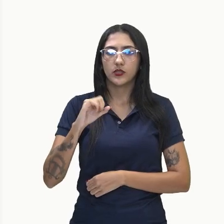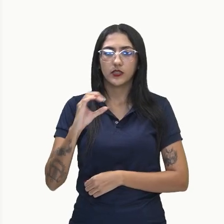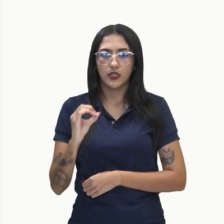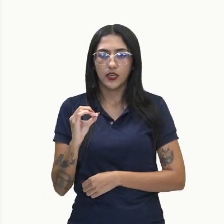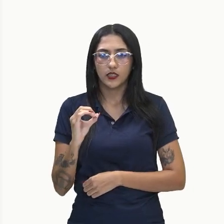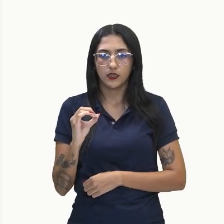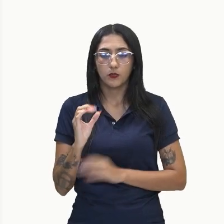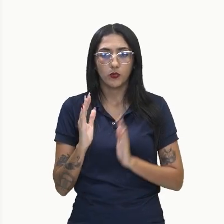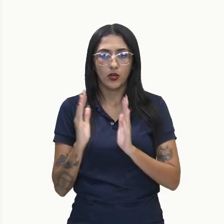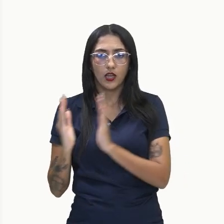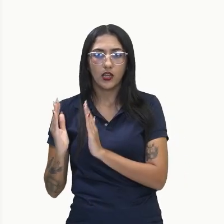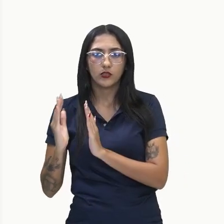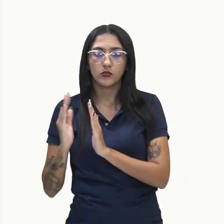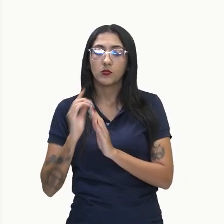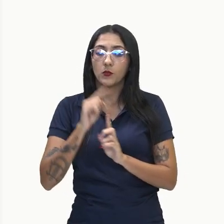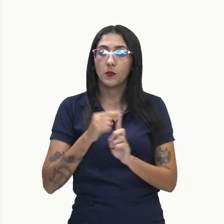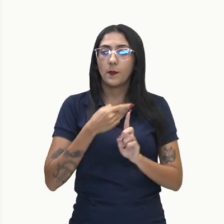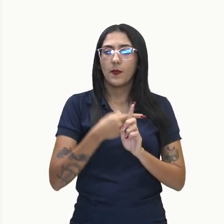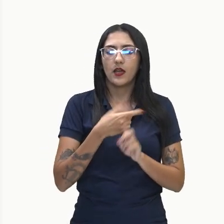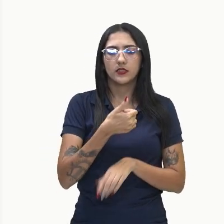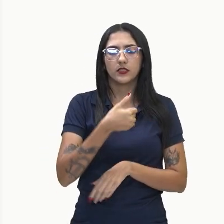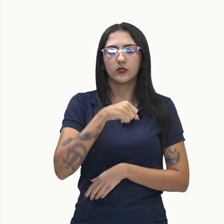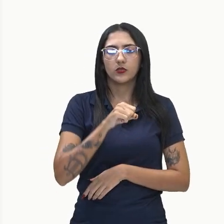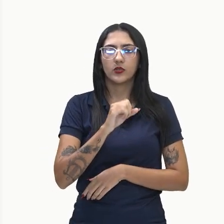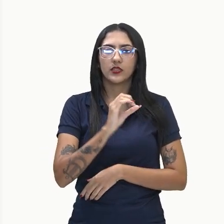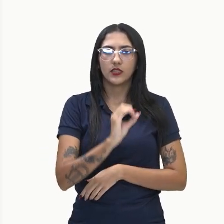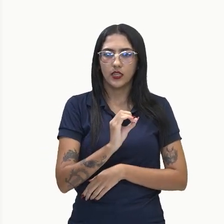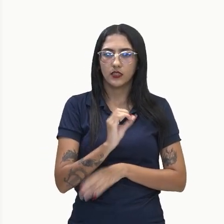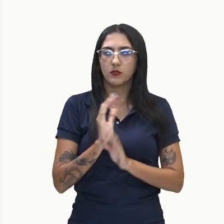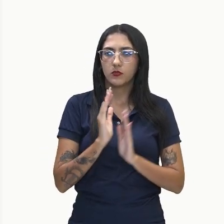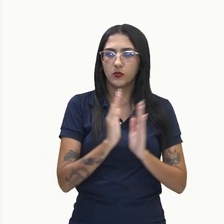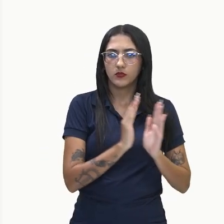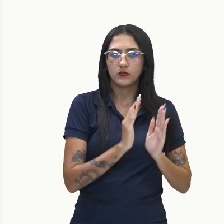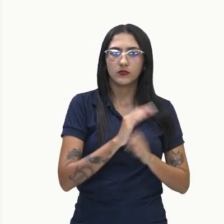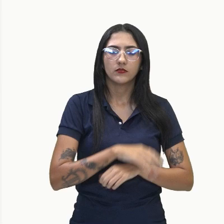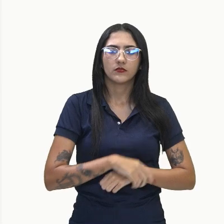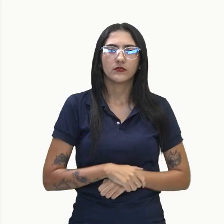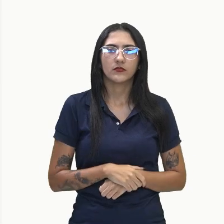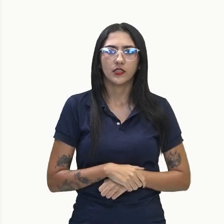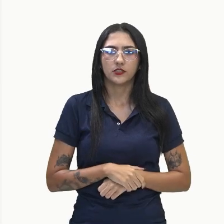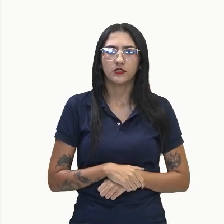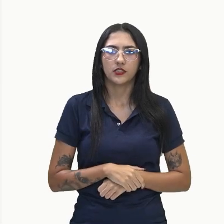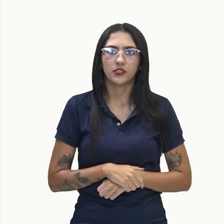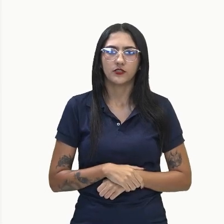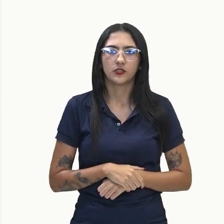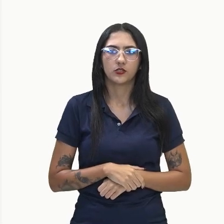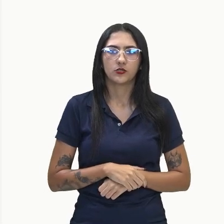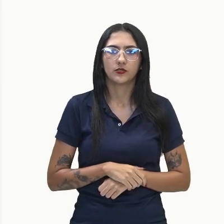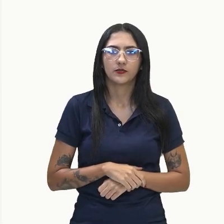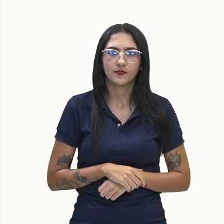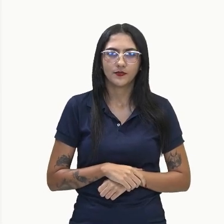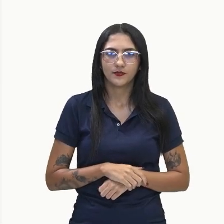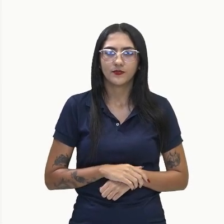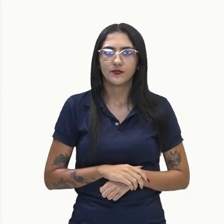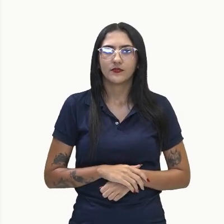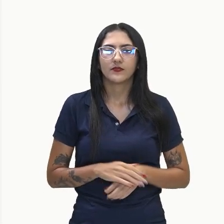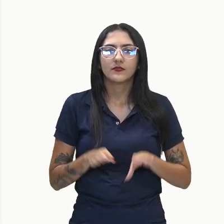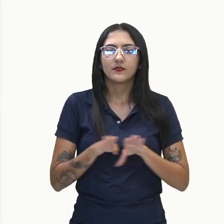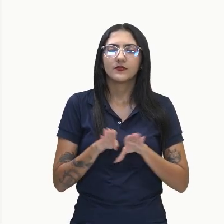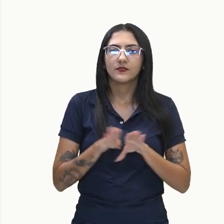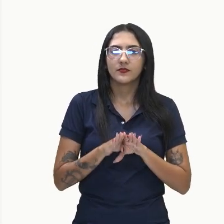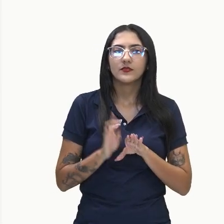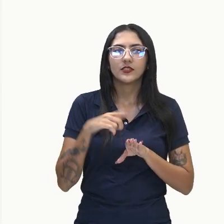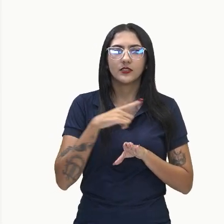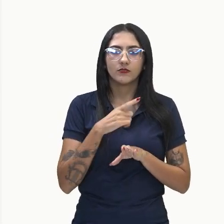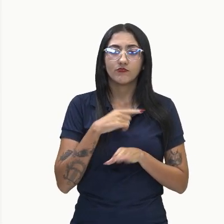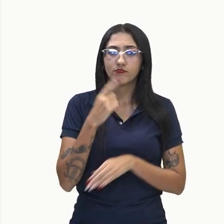leste, 180 graus para o sul. Então, cada uma dessas faixas que vocês estão observando aí